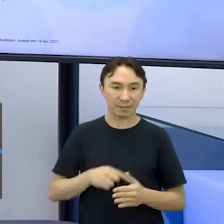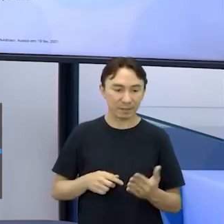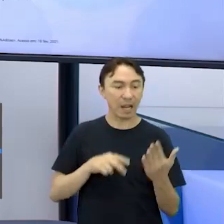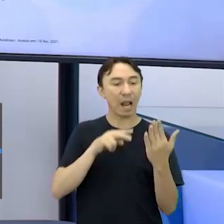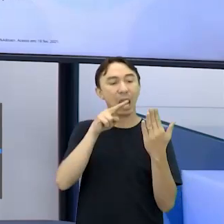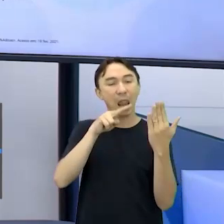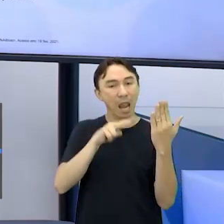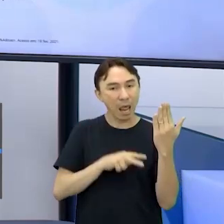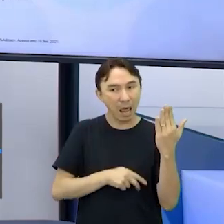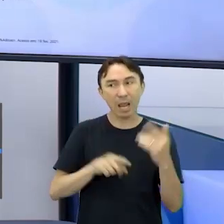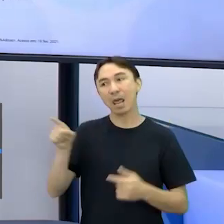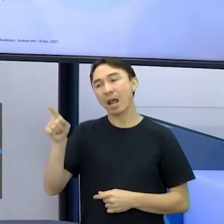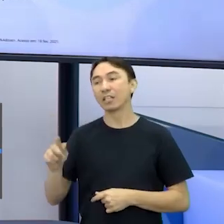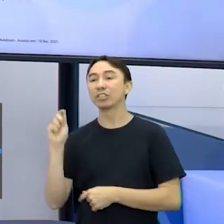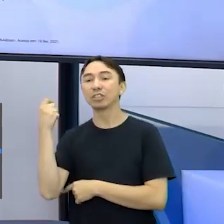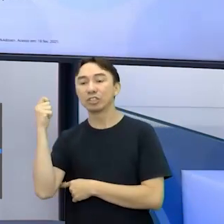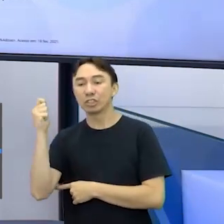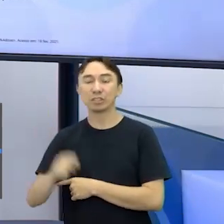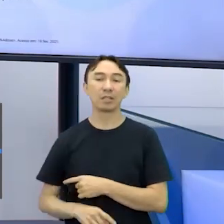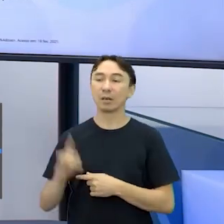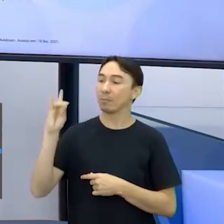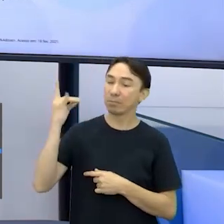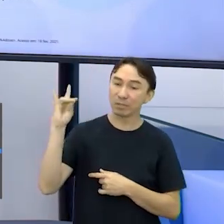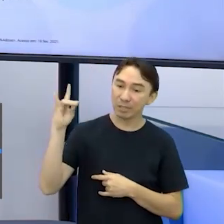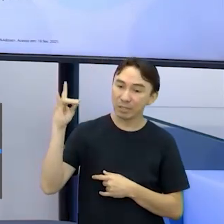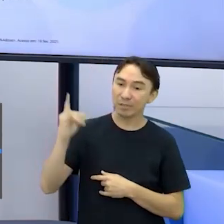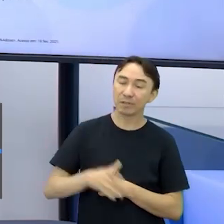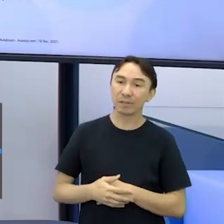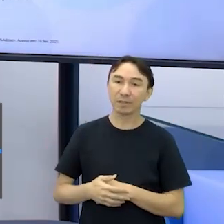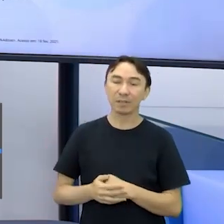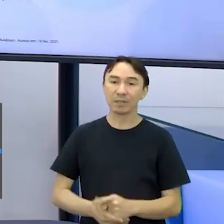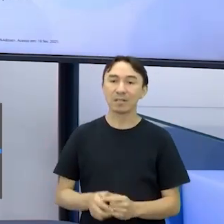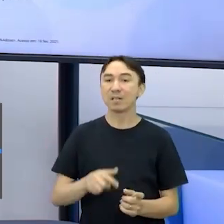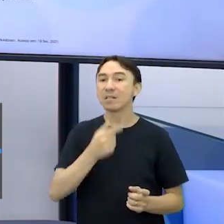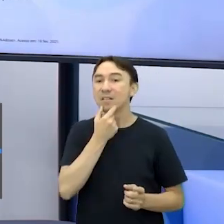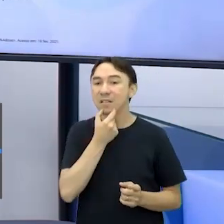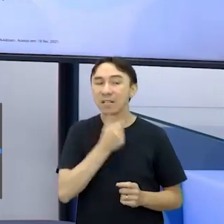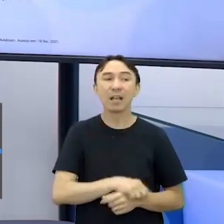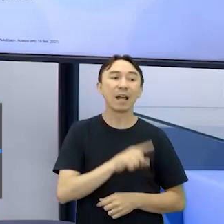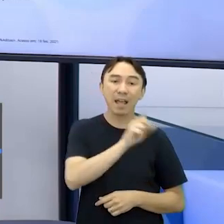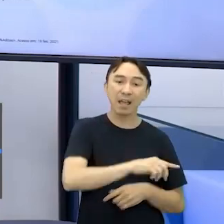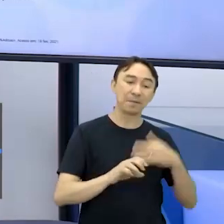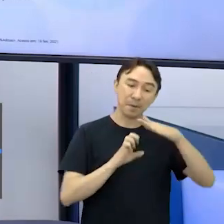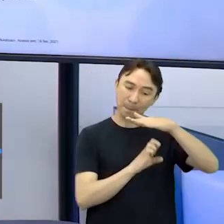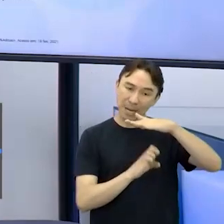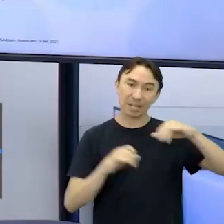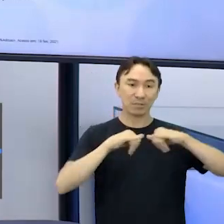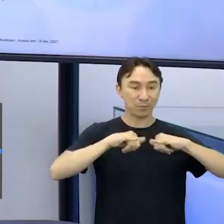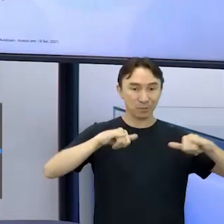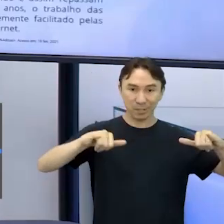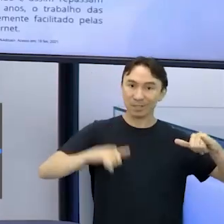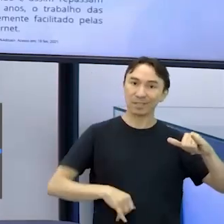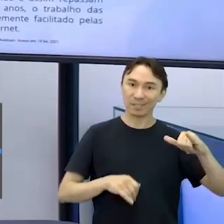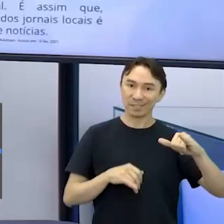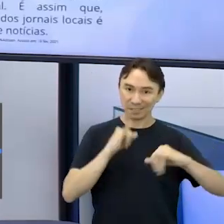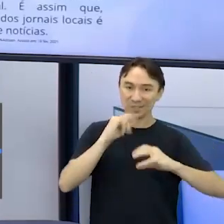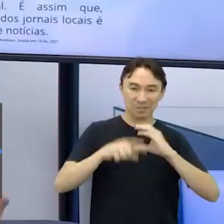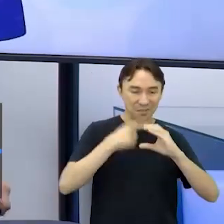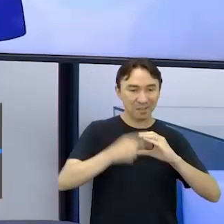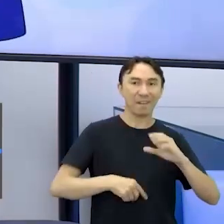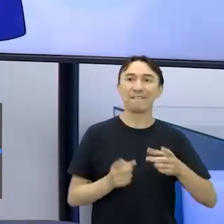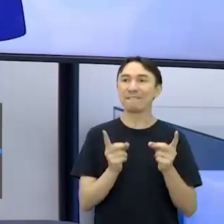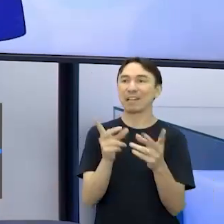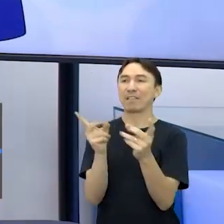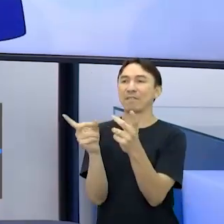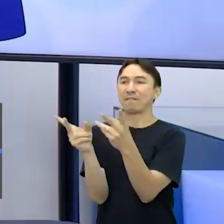na Bolívia, no Brasil, na Inglaterra, vendida pela agência de notícias, e isso você tem que estar de olho, certo? Indo para, sim, agora